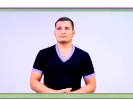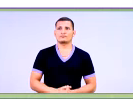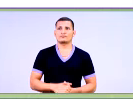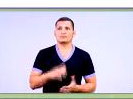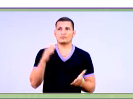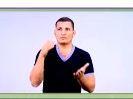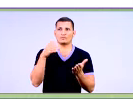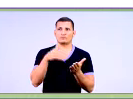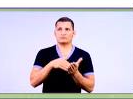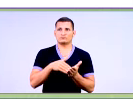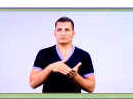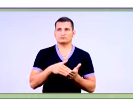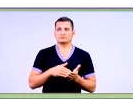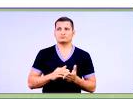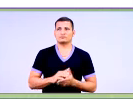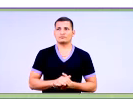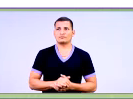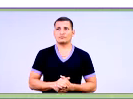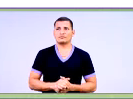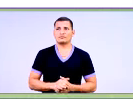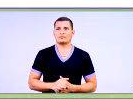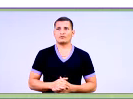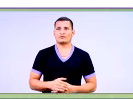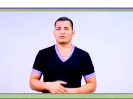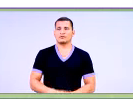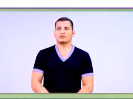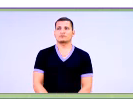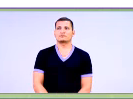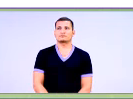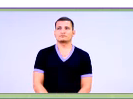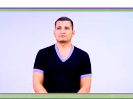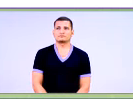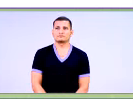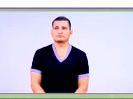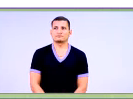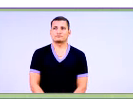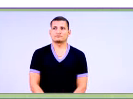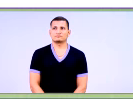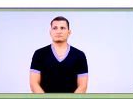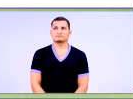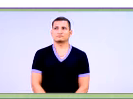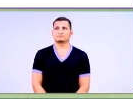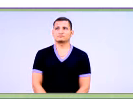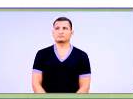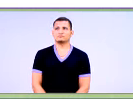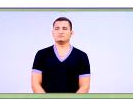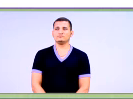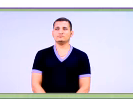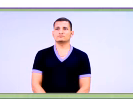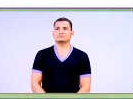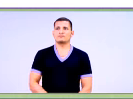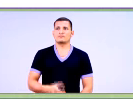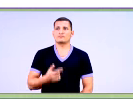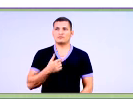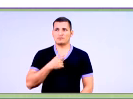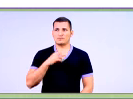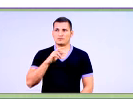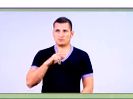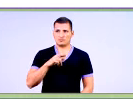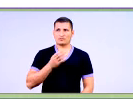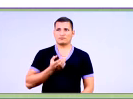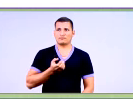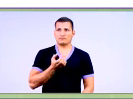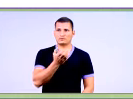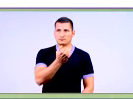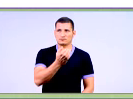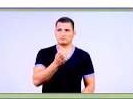agora acertou essa. My sister will travel to Canada next year. Minha irmã viajará para